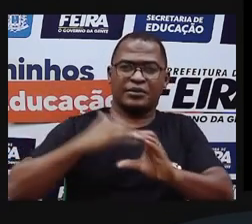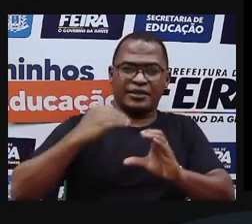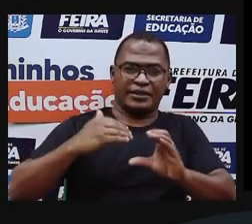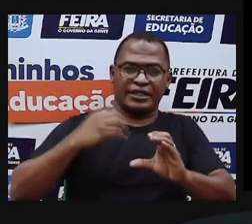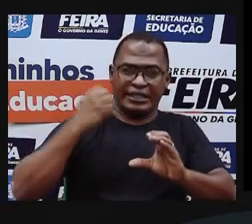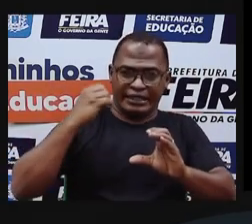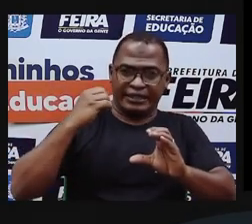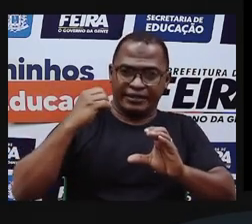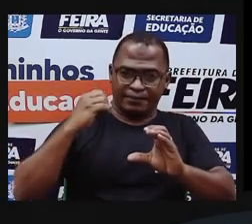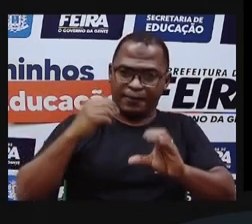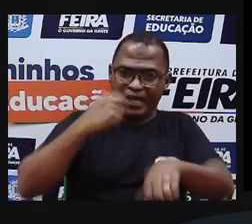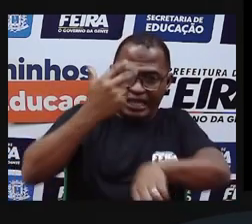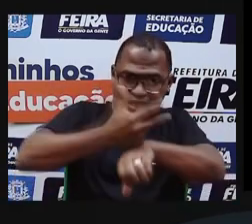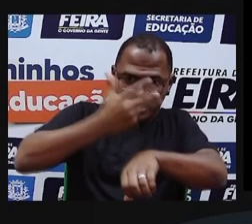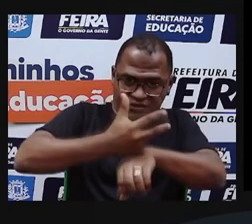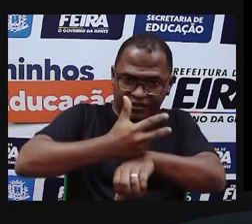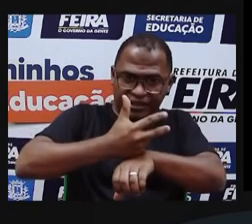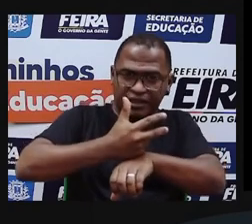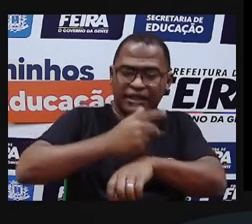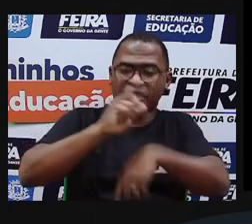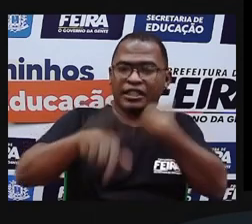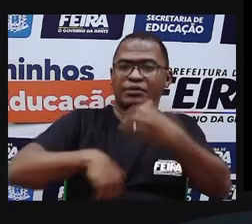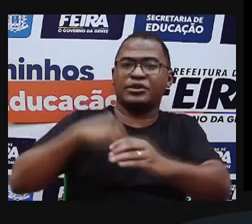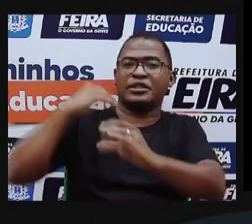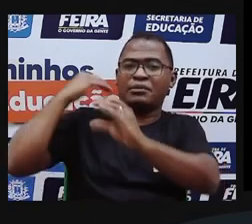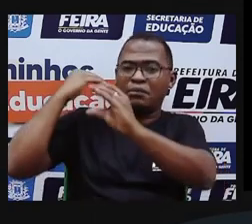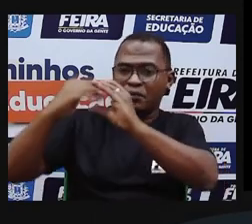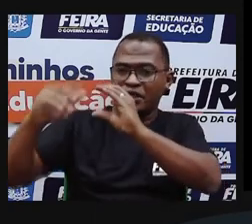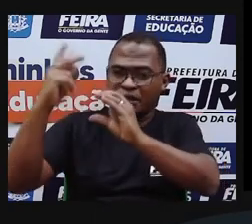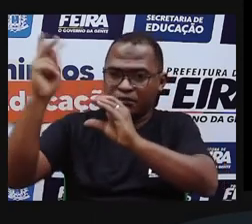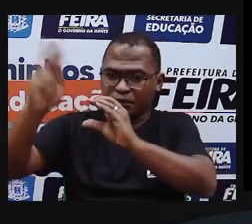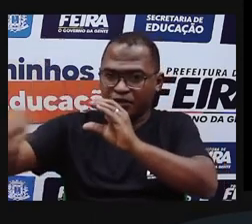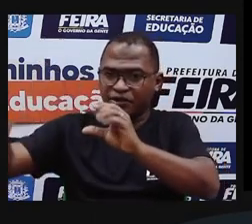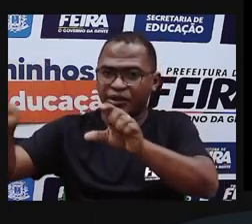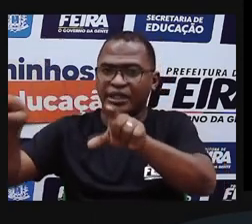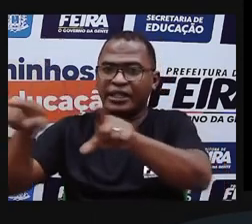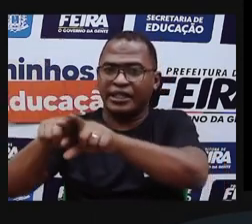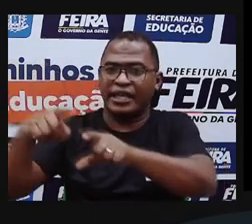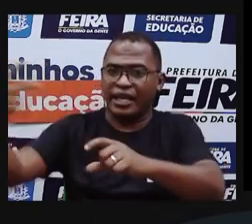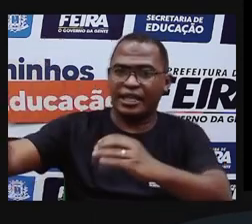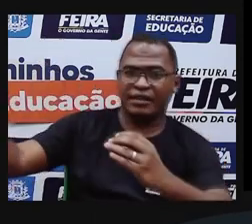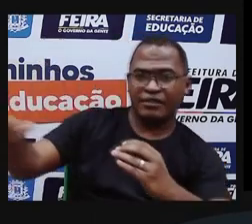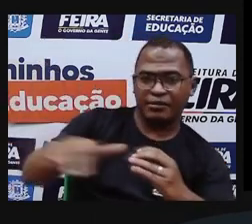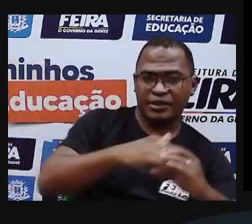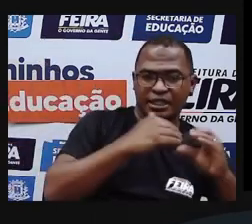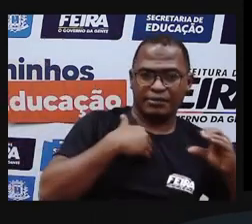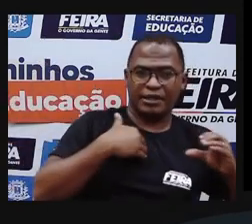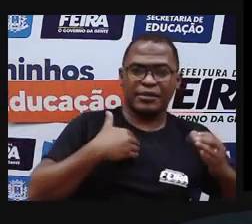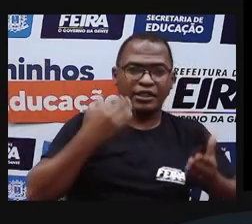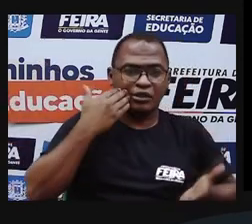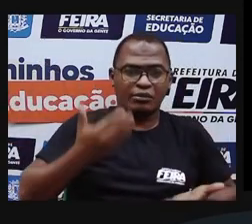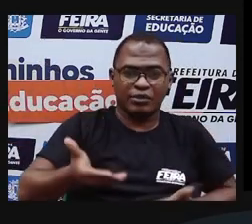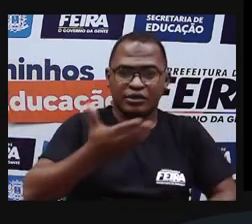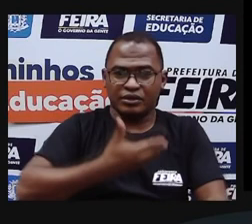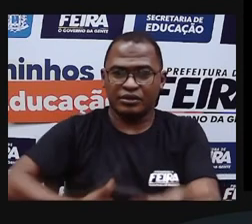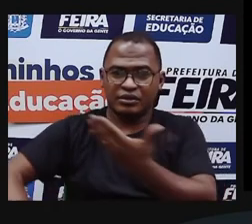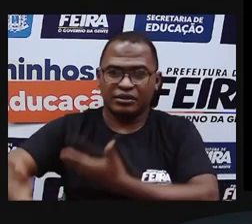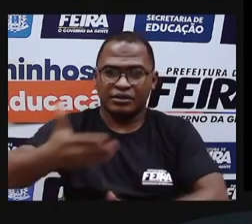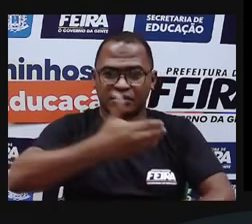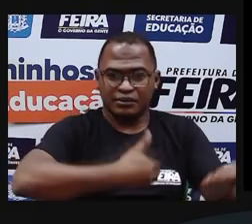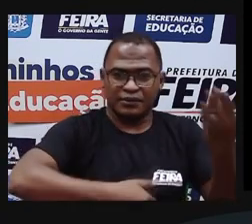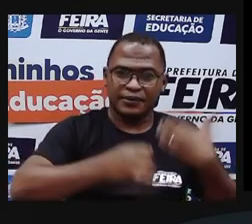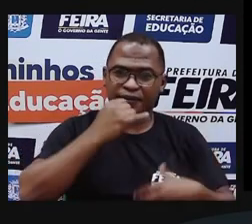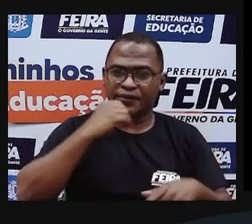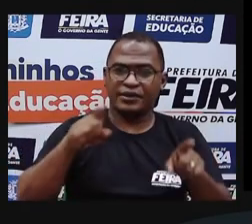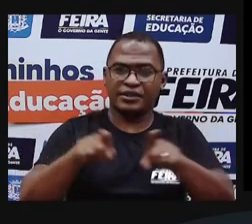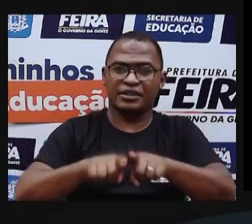enviarem para os multiplicadores. A gente vai ficar muito feliz em receber e saber que a gente está tendo essa troca, tá? Seu vídeo, ele deverá ter, no máximo,